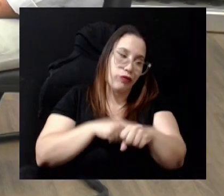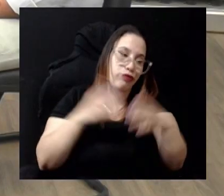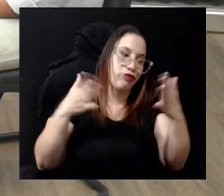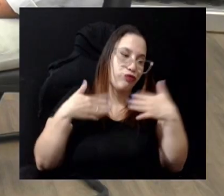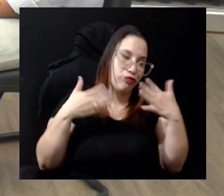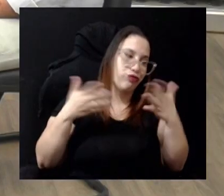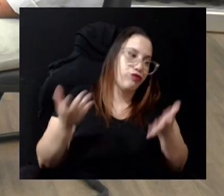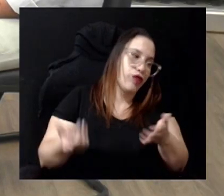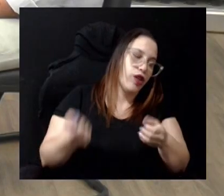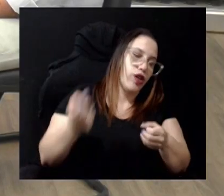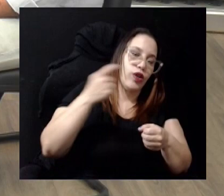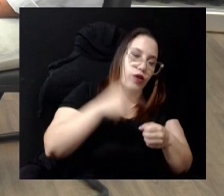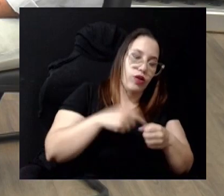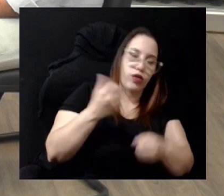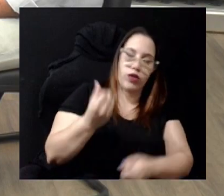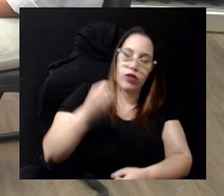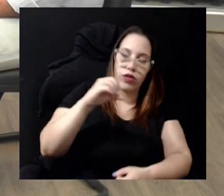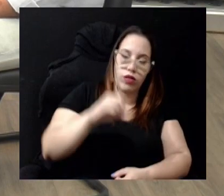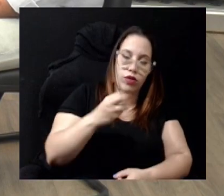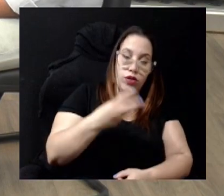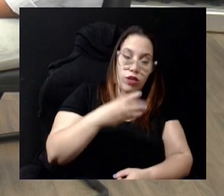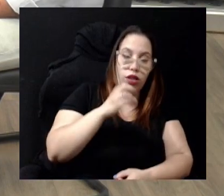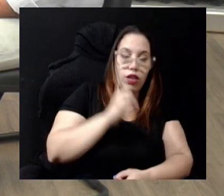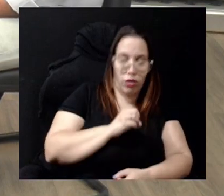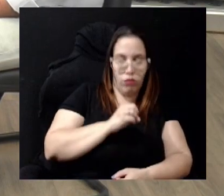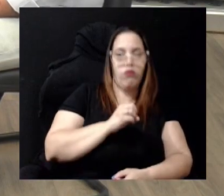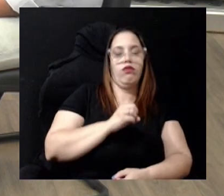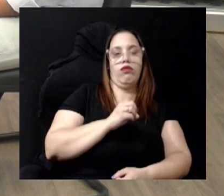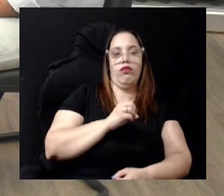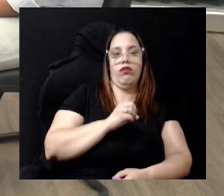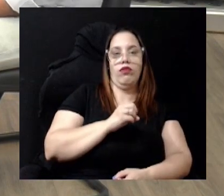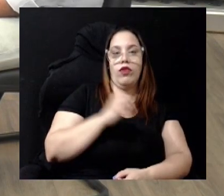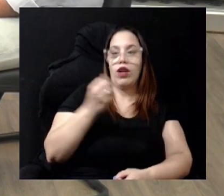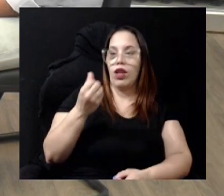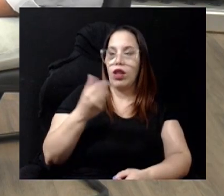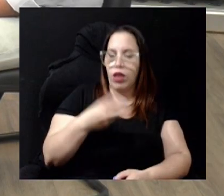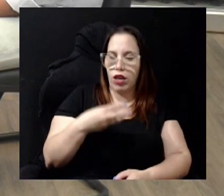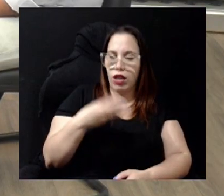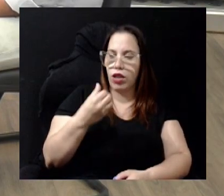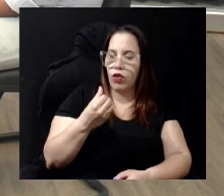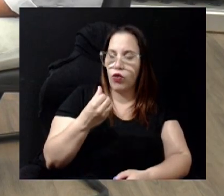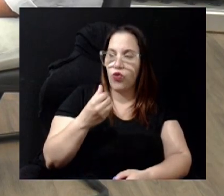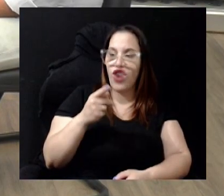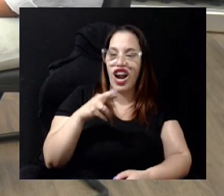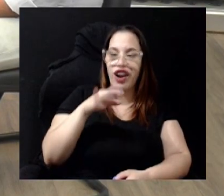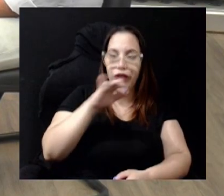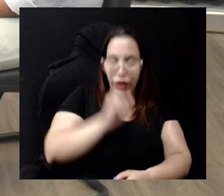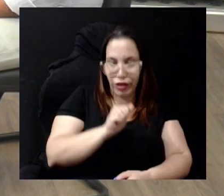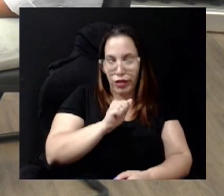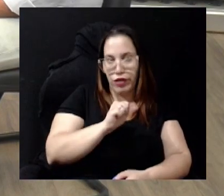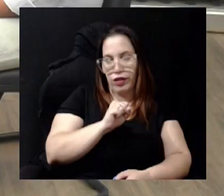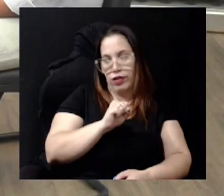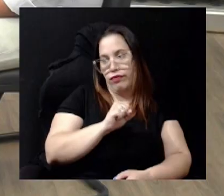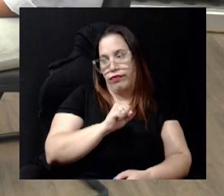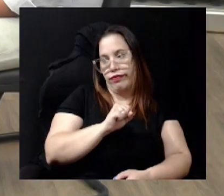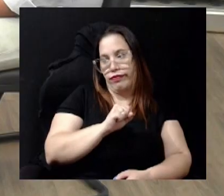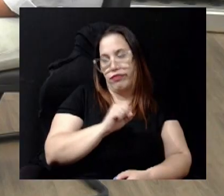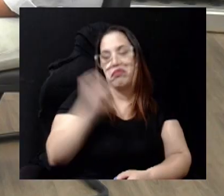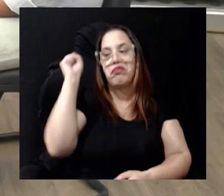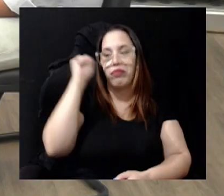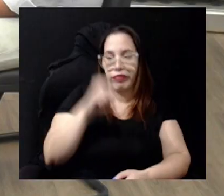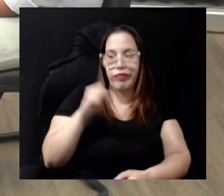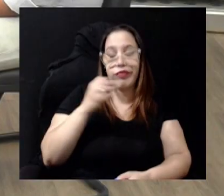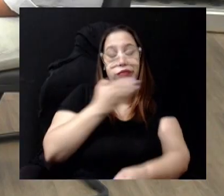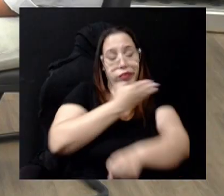desde 1930, 31 é Vargas, né? Vargas. Na era de Vargas. Então, assim, estamos acostumados com o horário